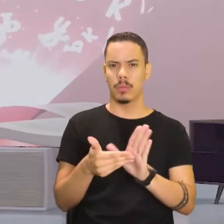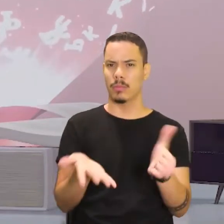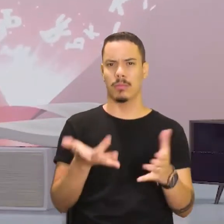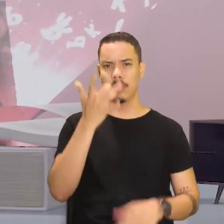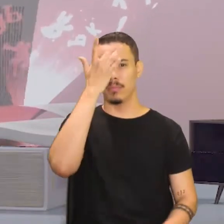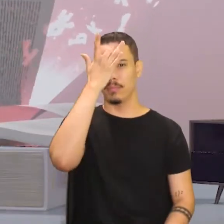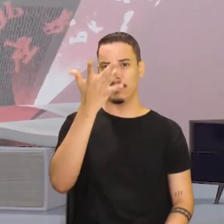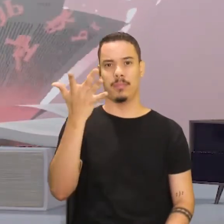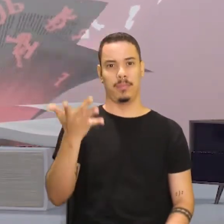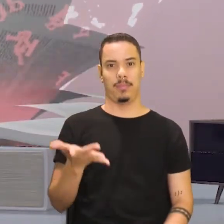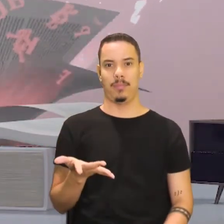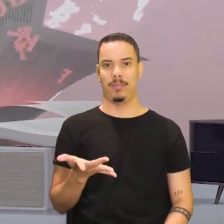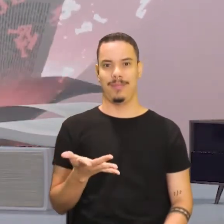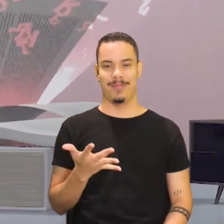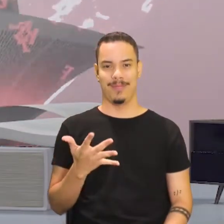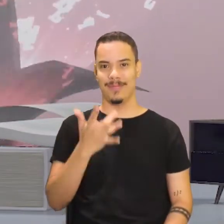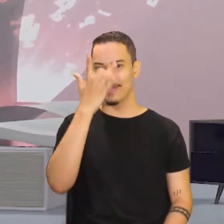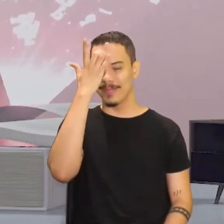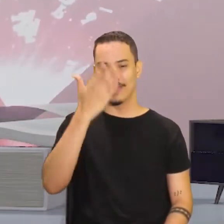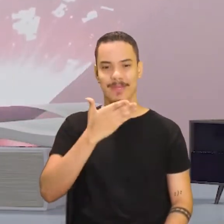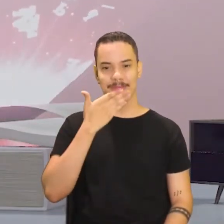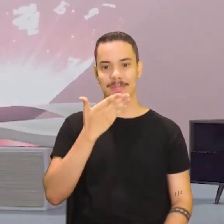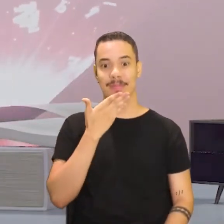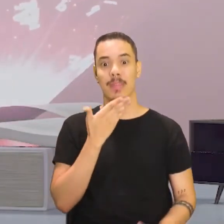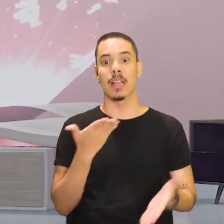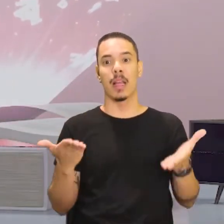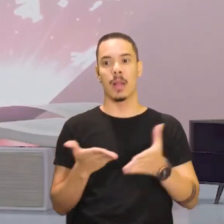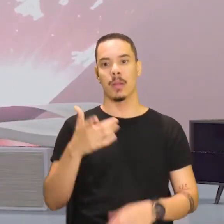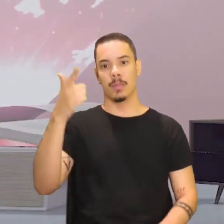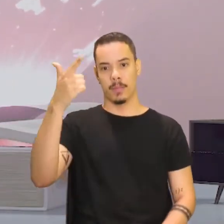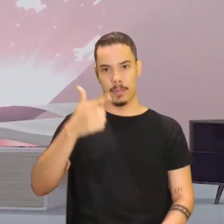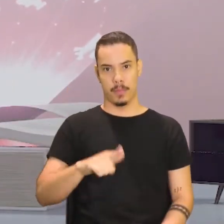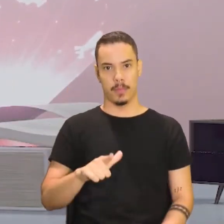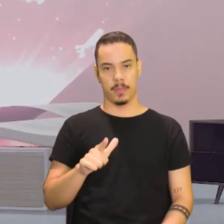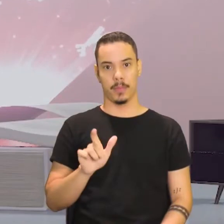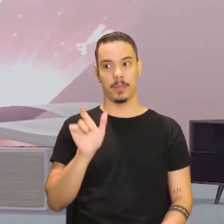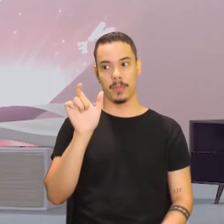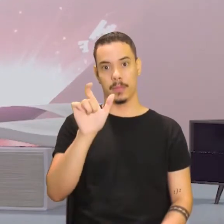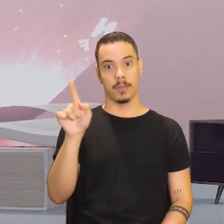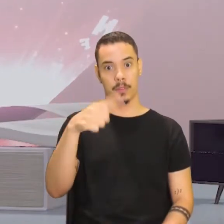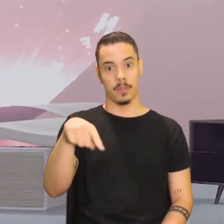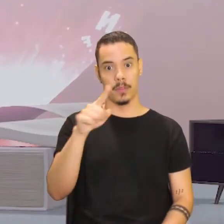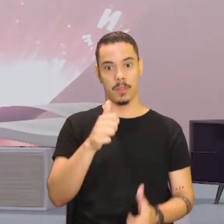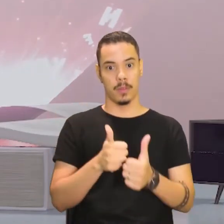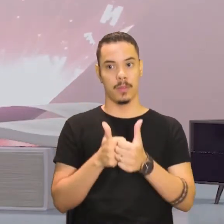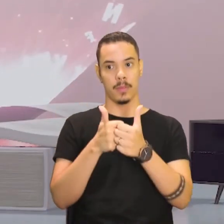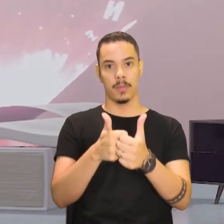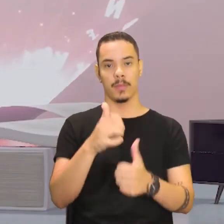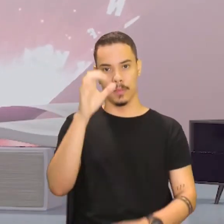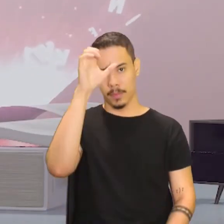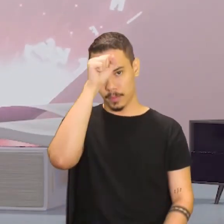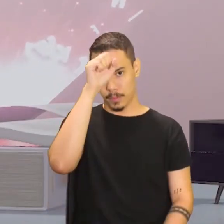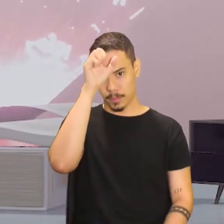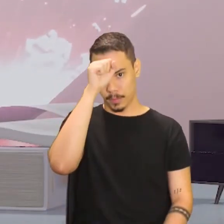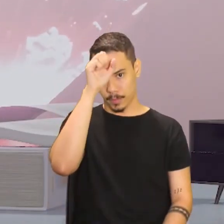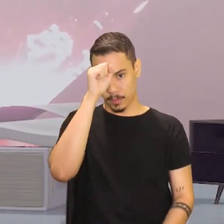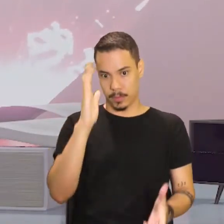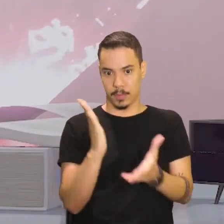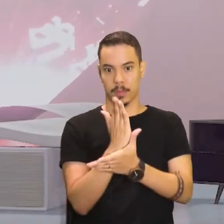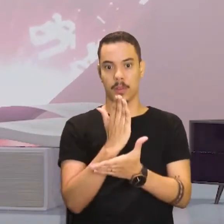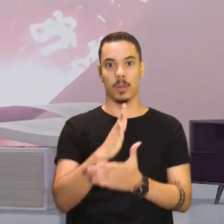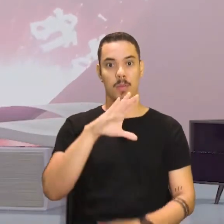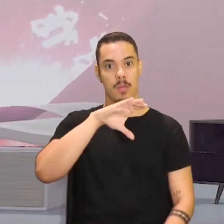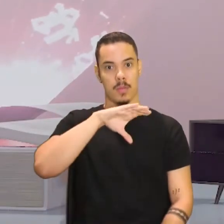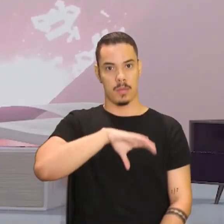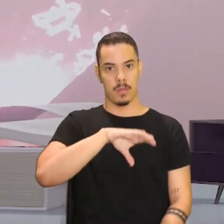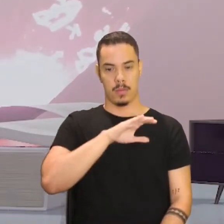fácil? Muito fácil, né? Então, agora mais uma expressão para você aprender sobre esse emprego de algumas palavras. Então, vocês